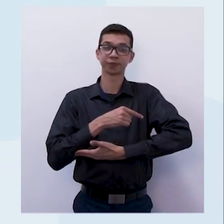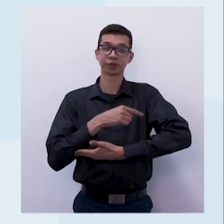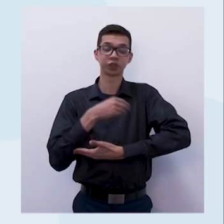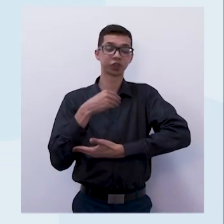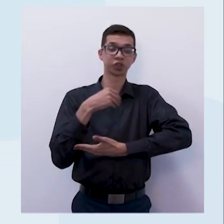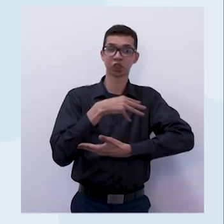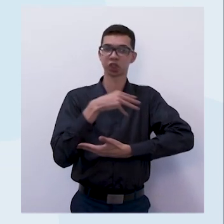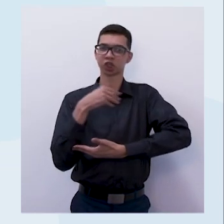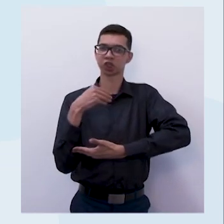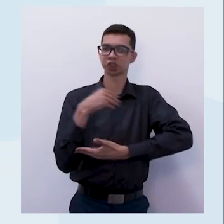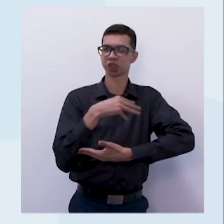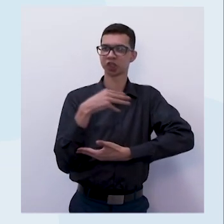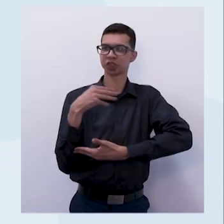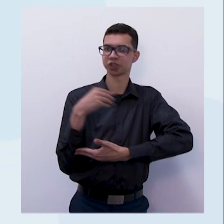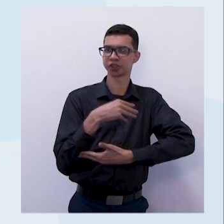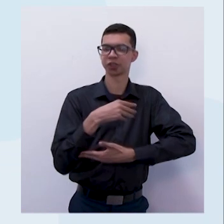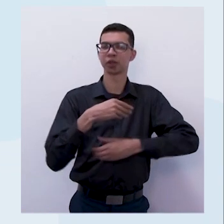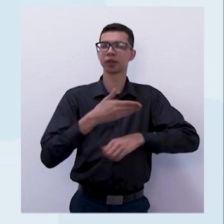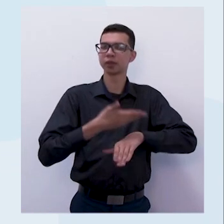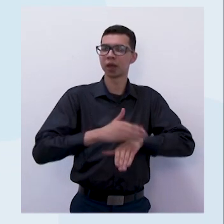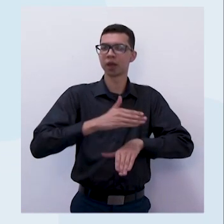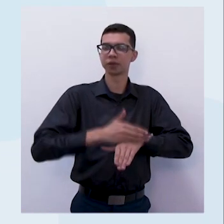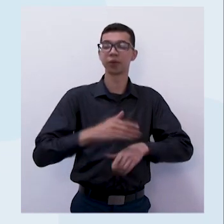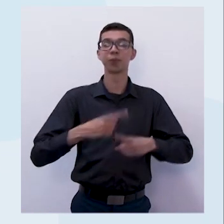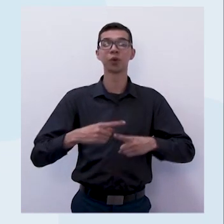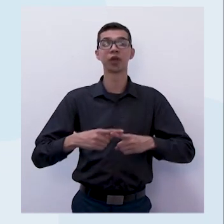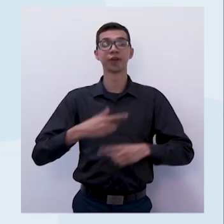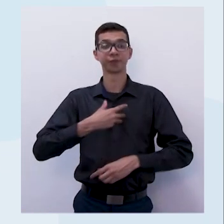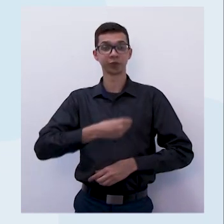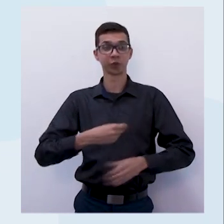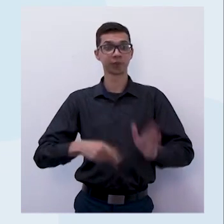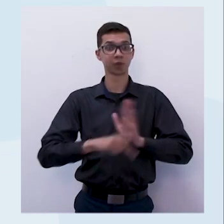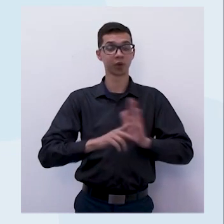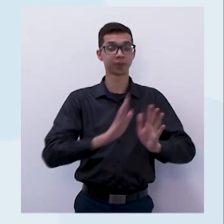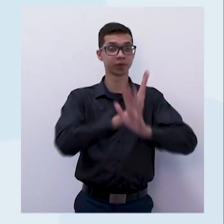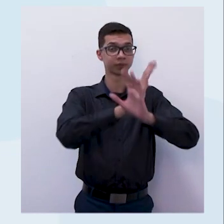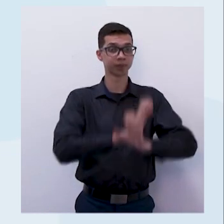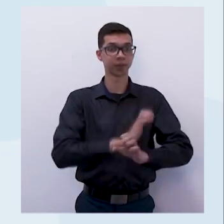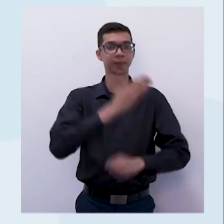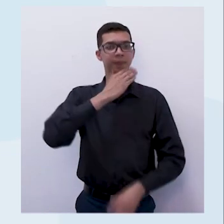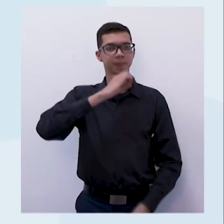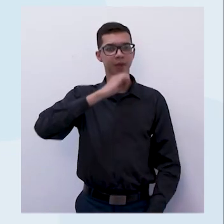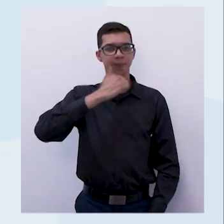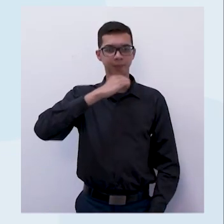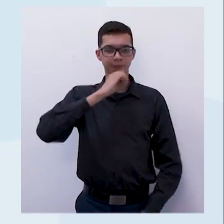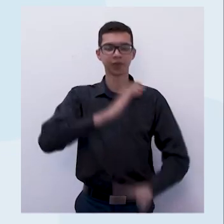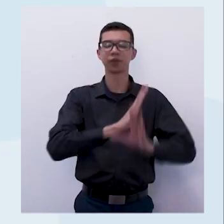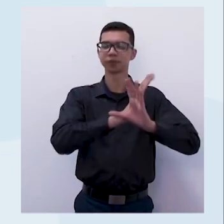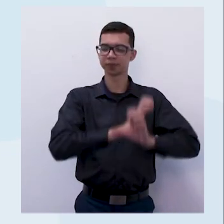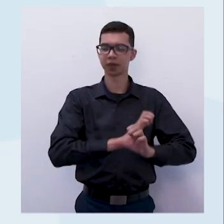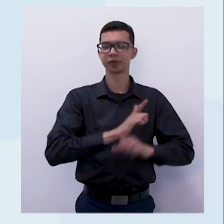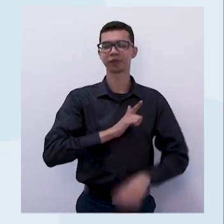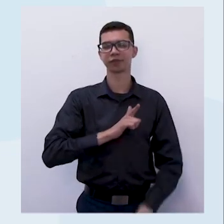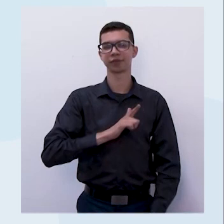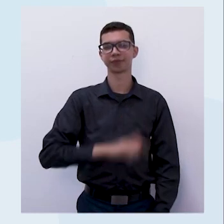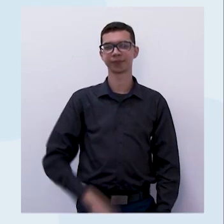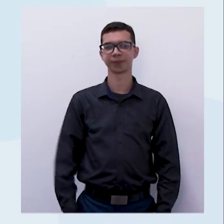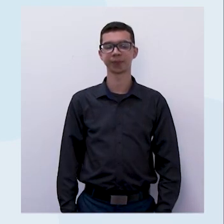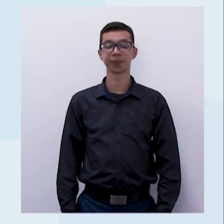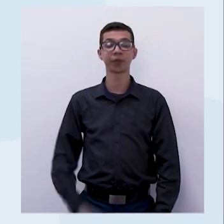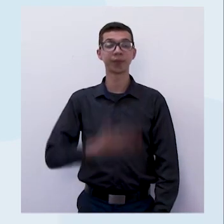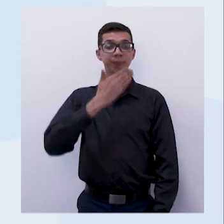o filho de um candidato a espartano, né, vai ter os pais espartanos, né? O pai já vai ser um membro do exército